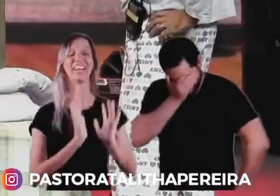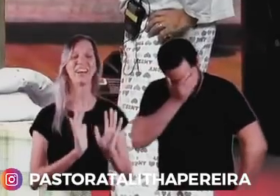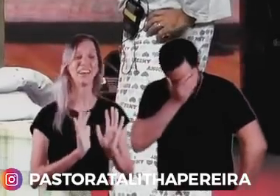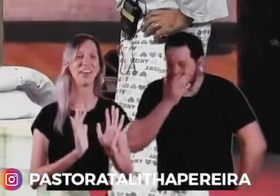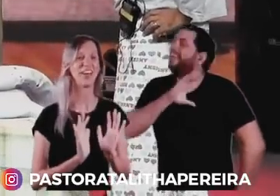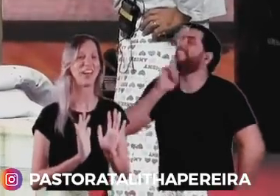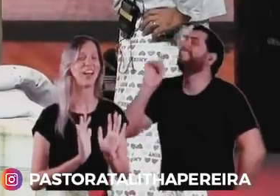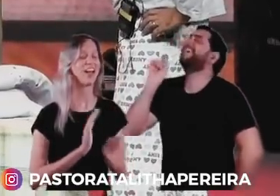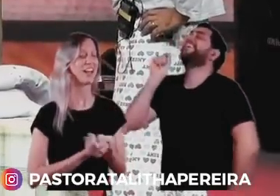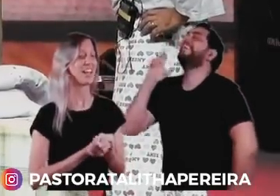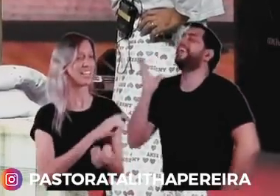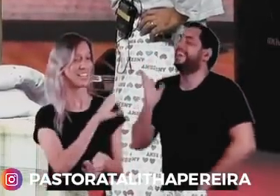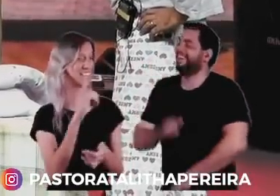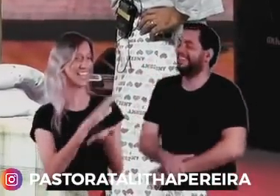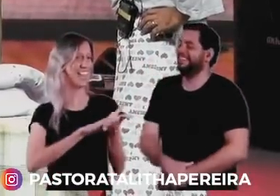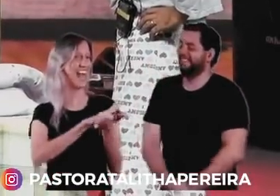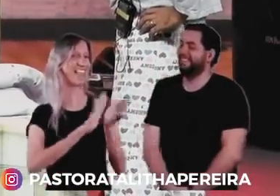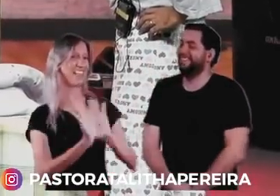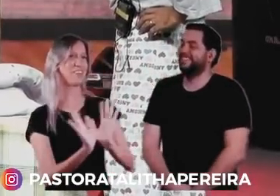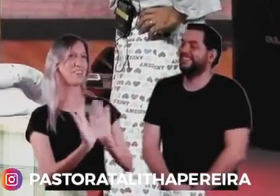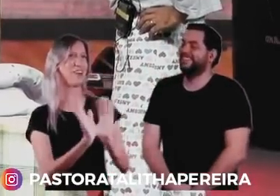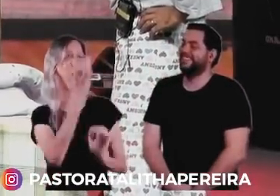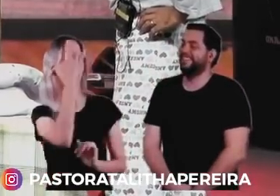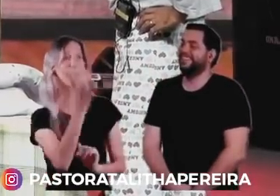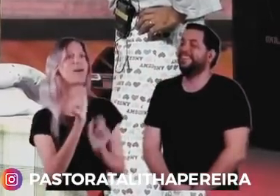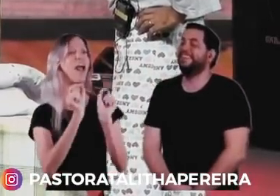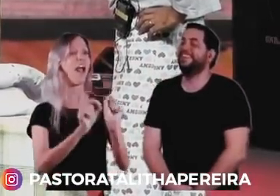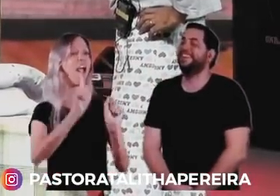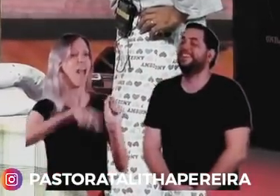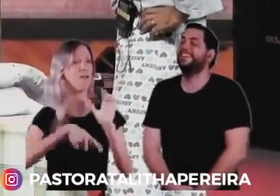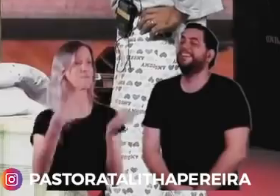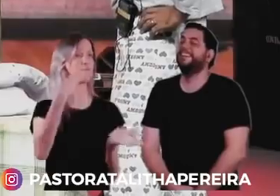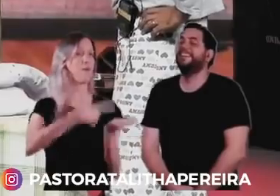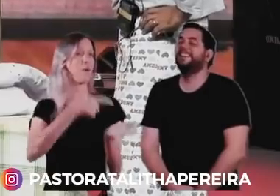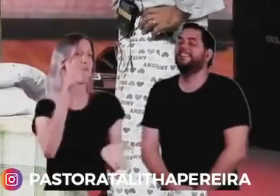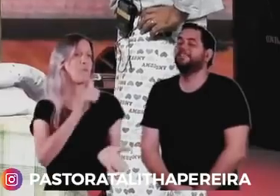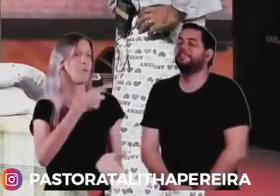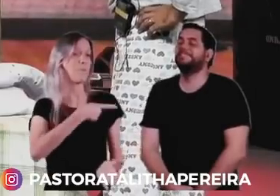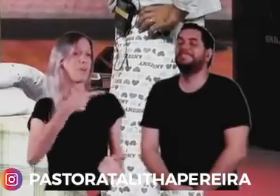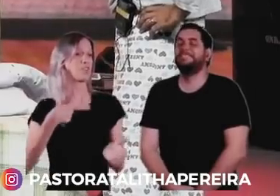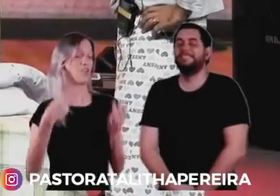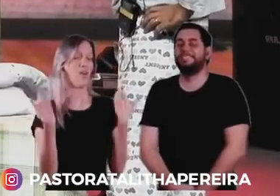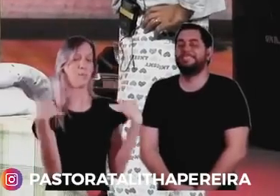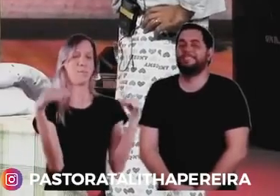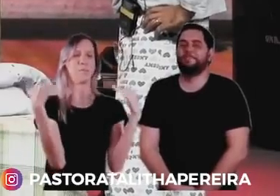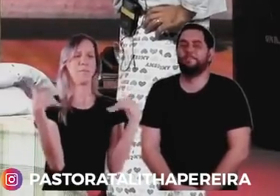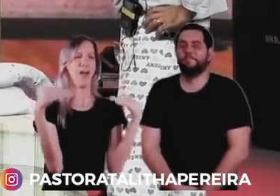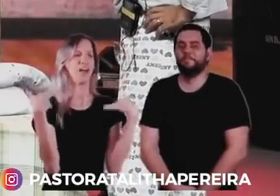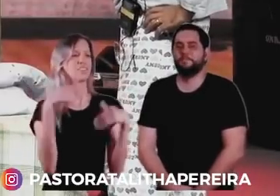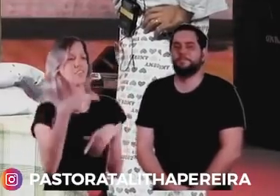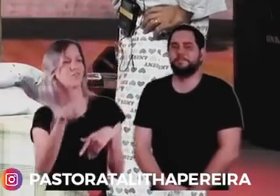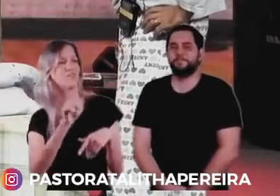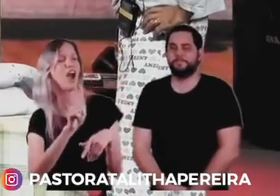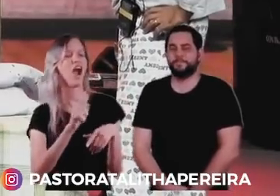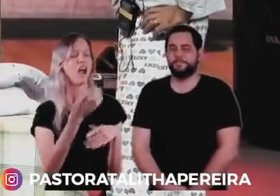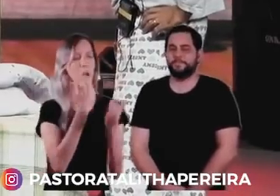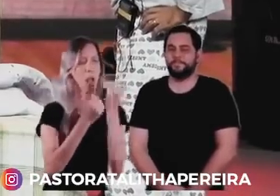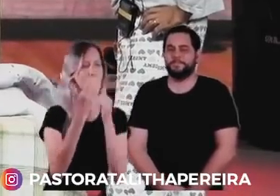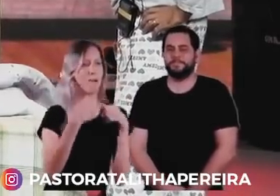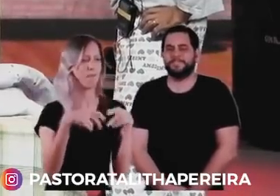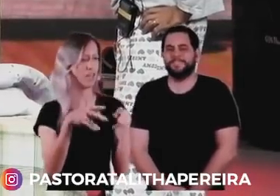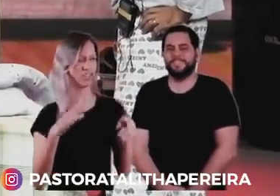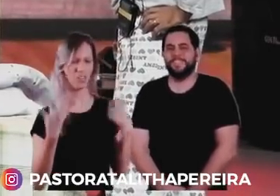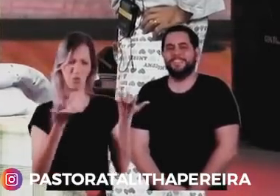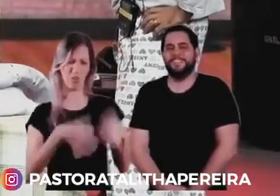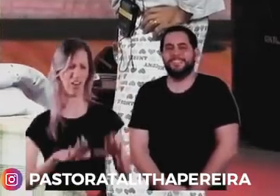Dia de quê? Dia de nada, amanhã é o dia das pastoras. Nós vamos sair, nós vamos fazer um piquenique, porque ninguém aguenta mais estar dentro de